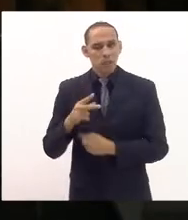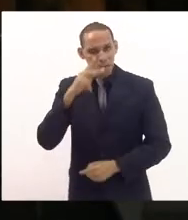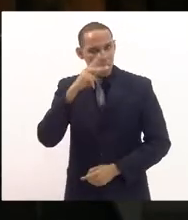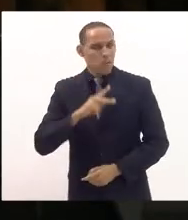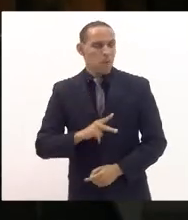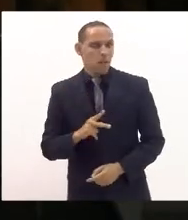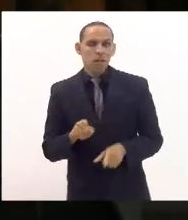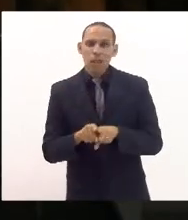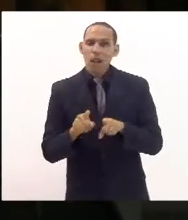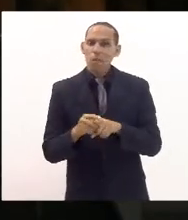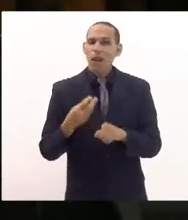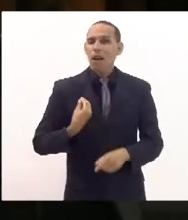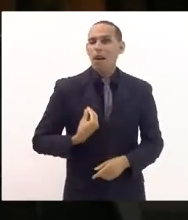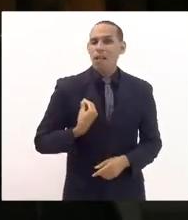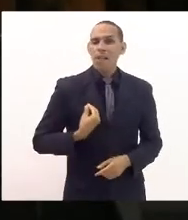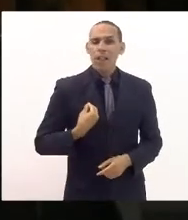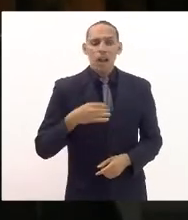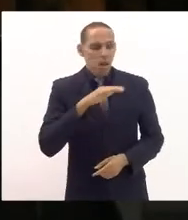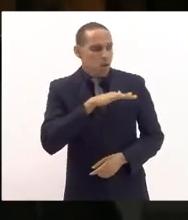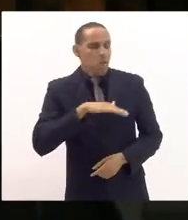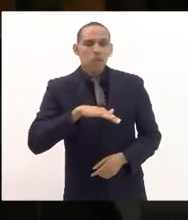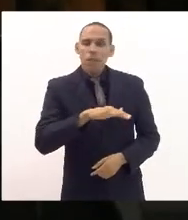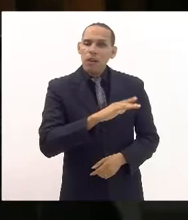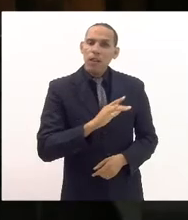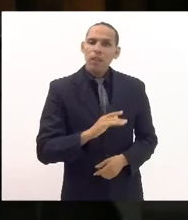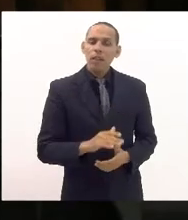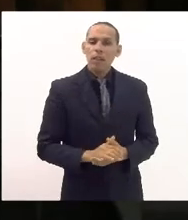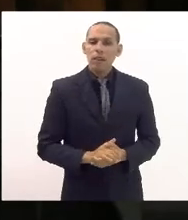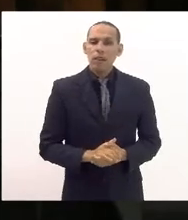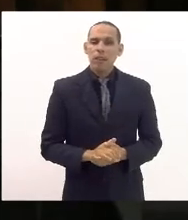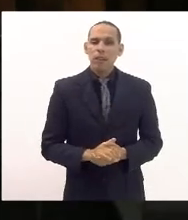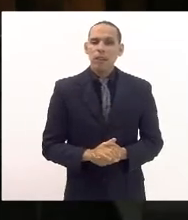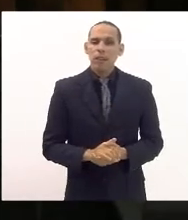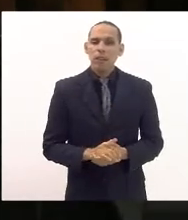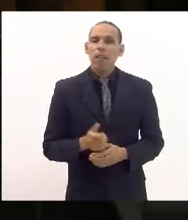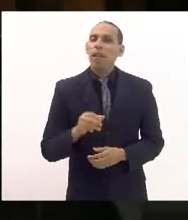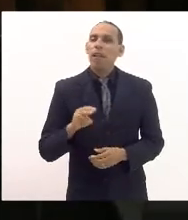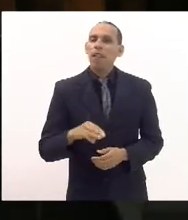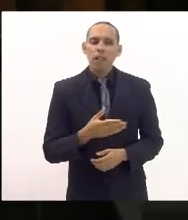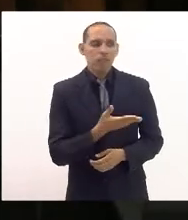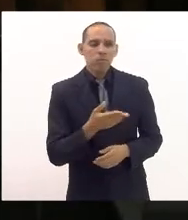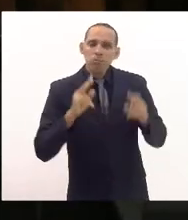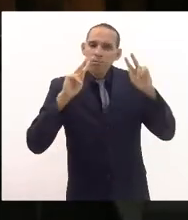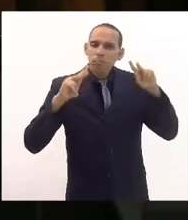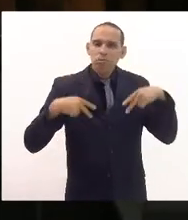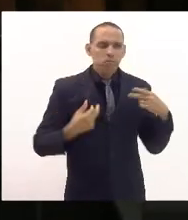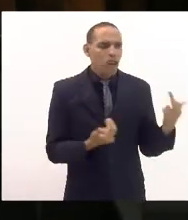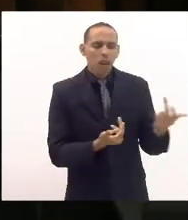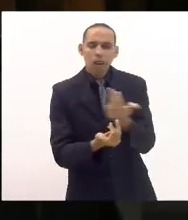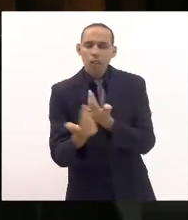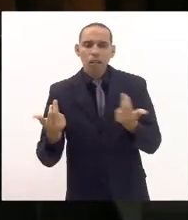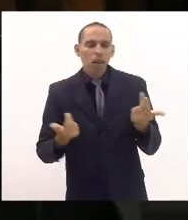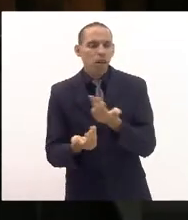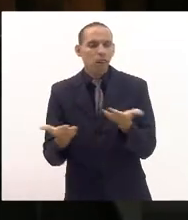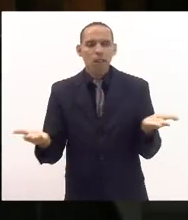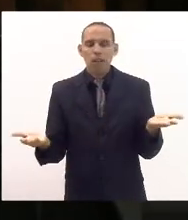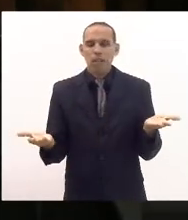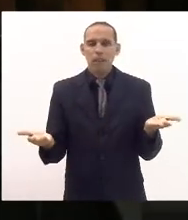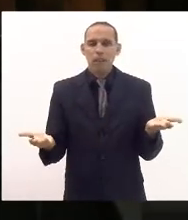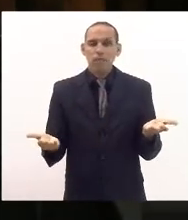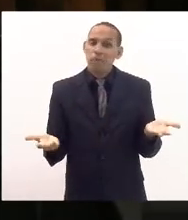e das vidas daqueles que são em humanos como nós